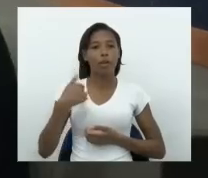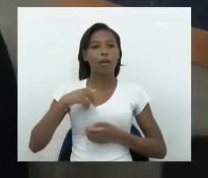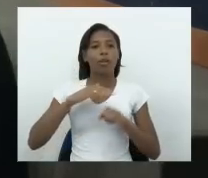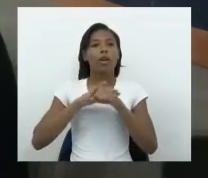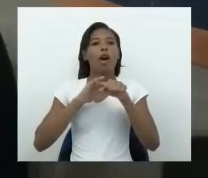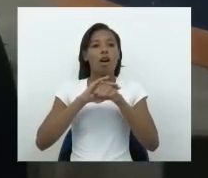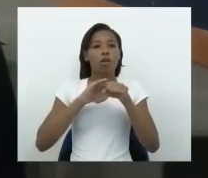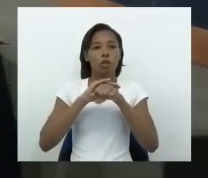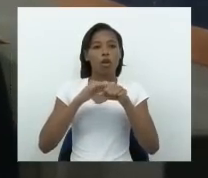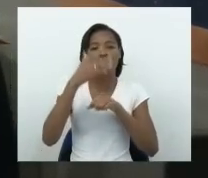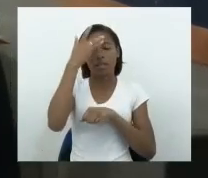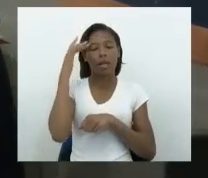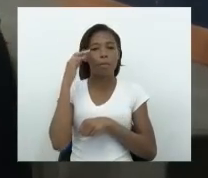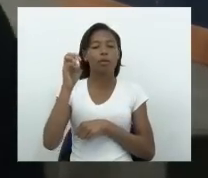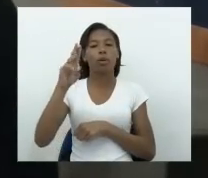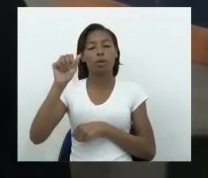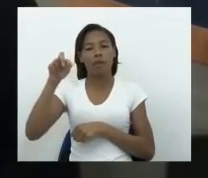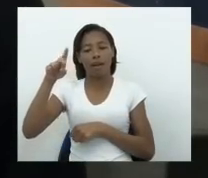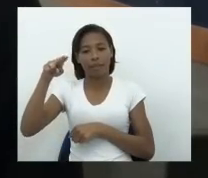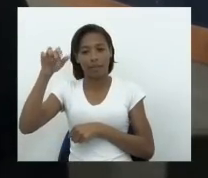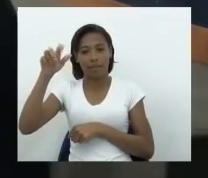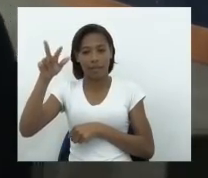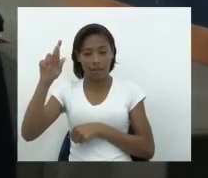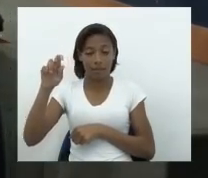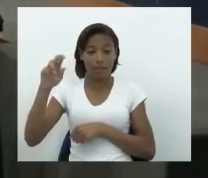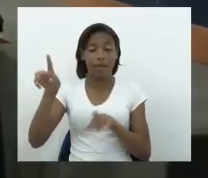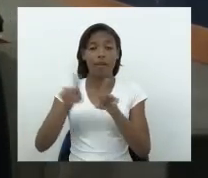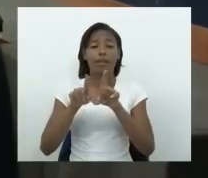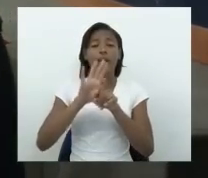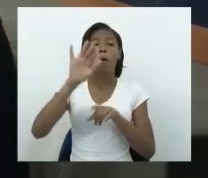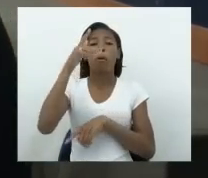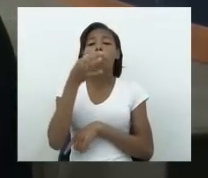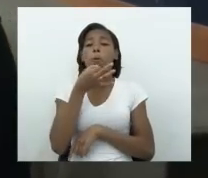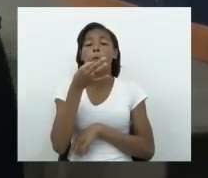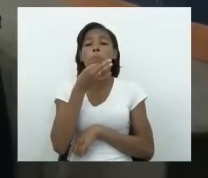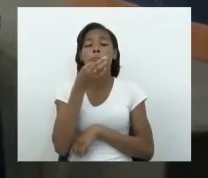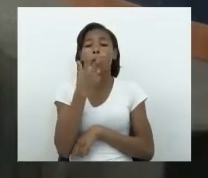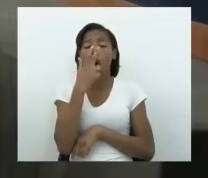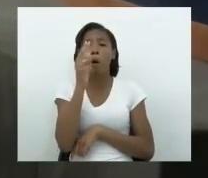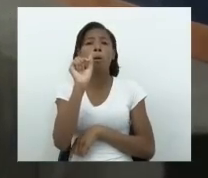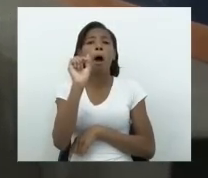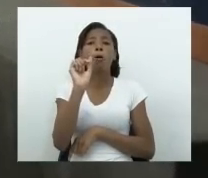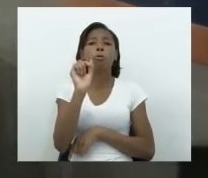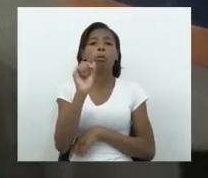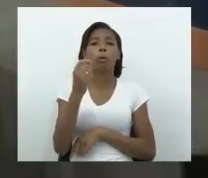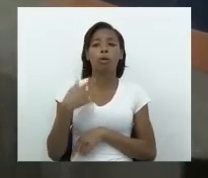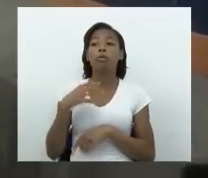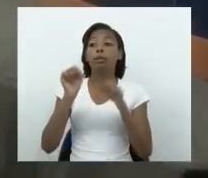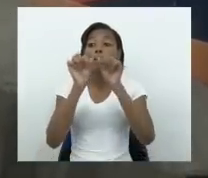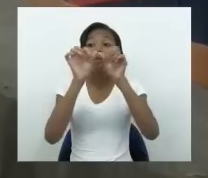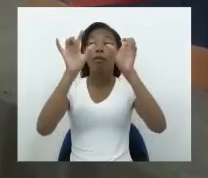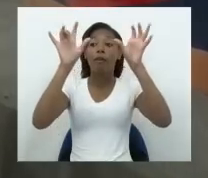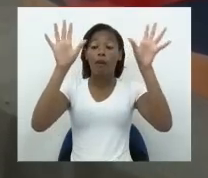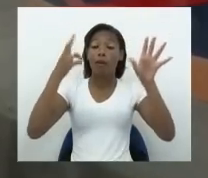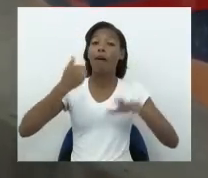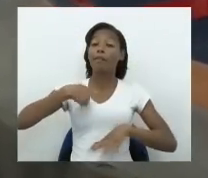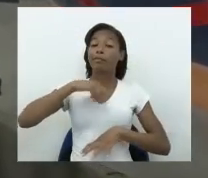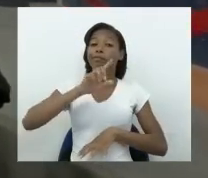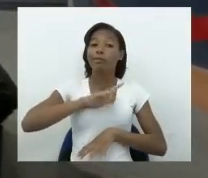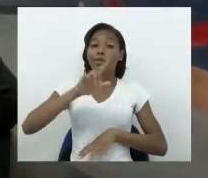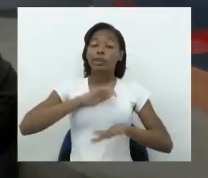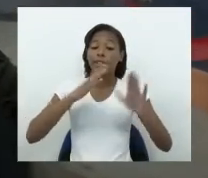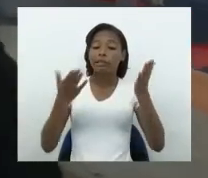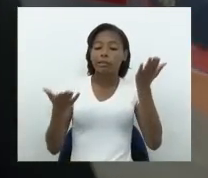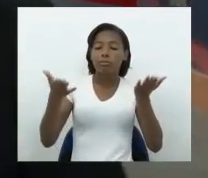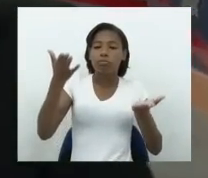agora com o candidato Wagner Freitas, do PTB. Candidato, qual a sua avaliação do debate? Olha, ficou claro que temos